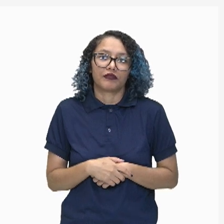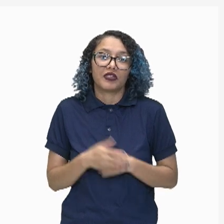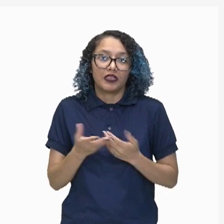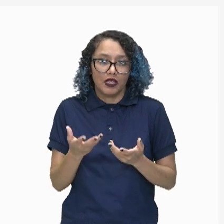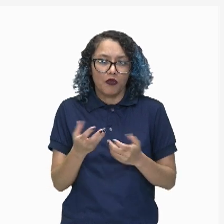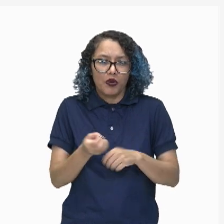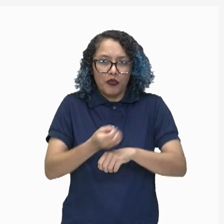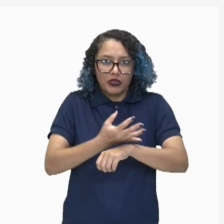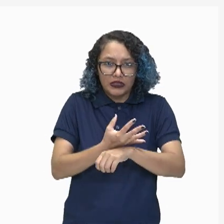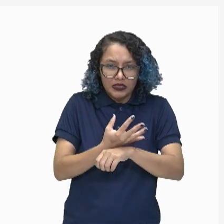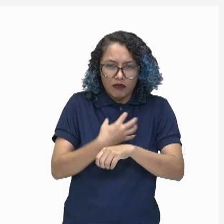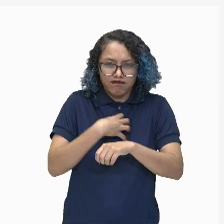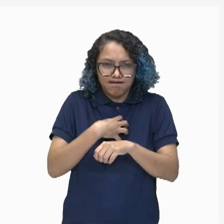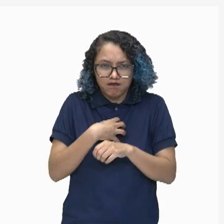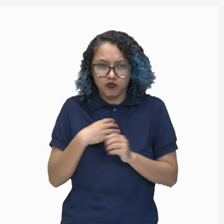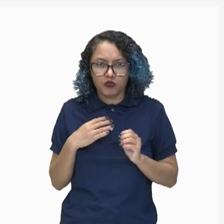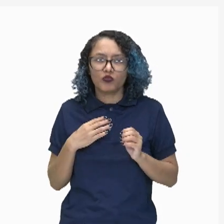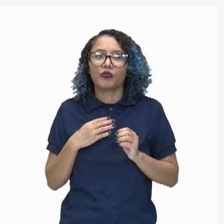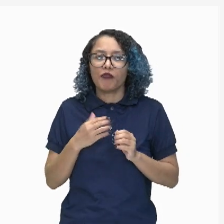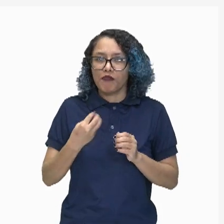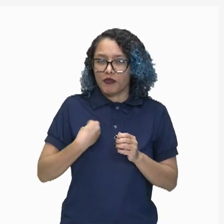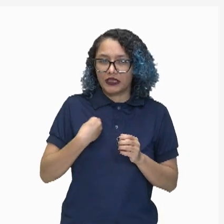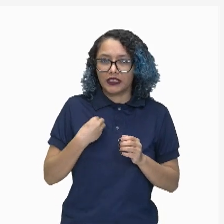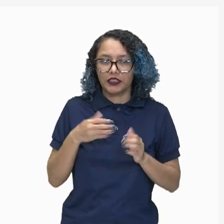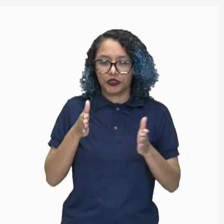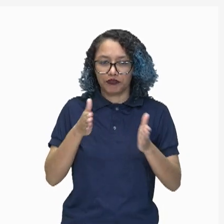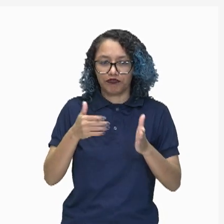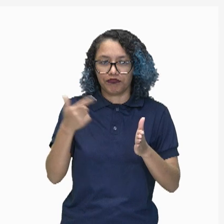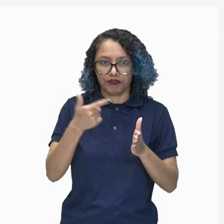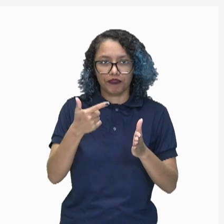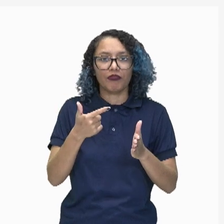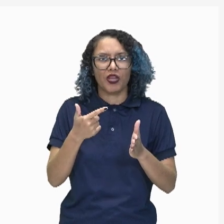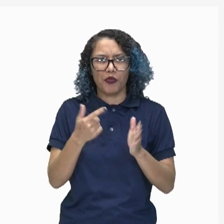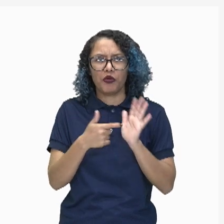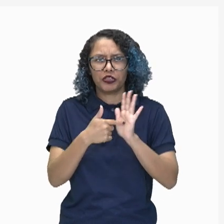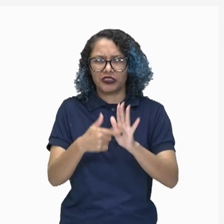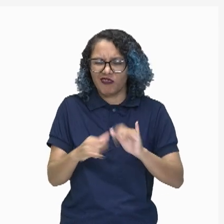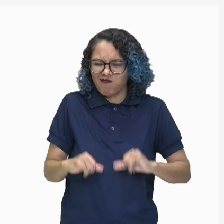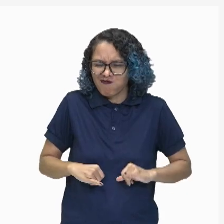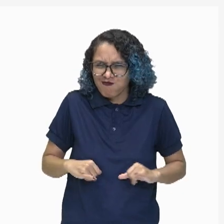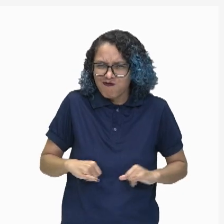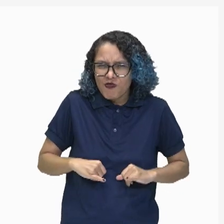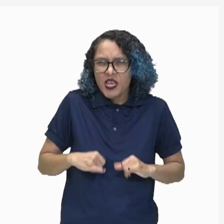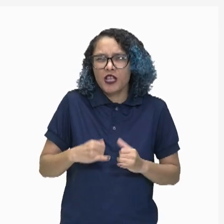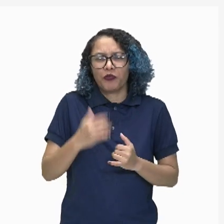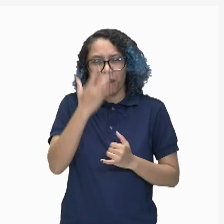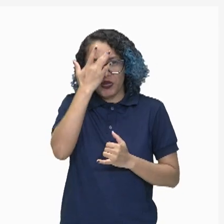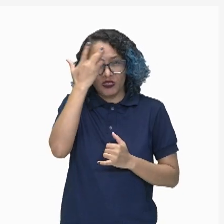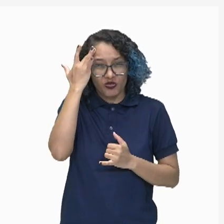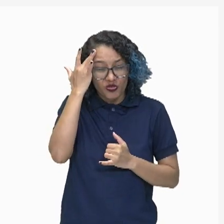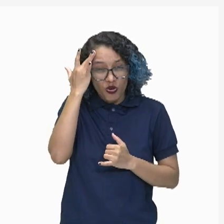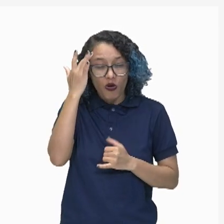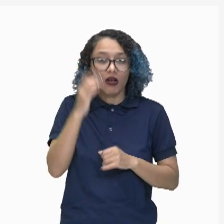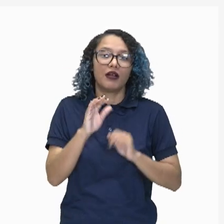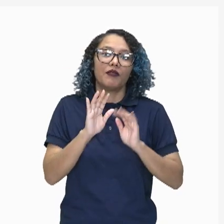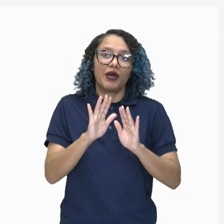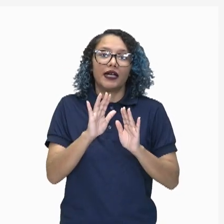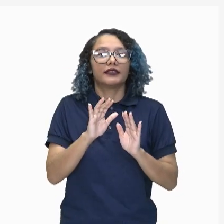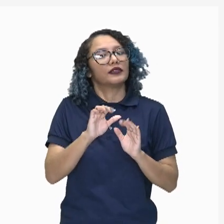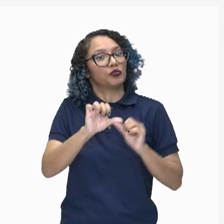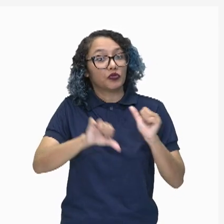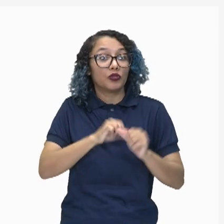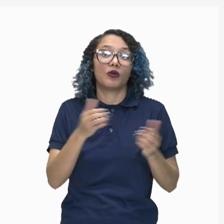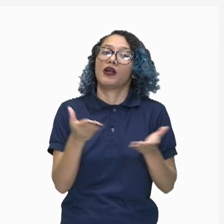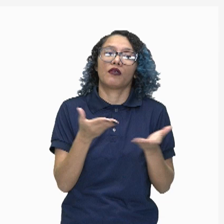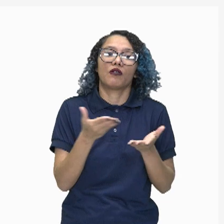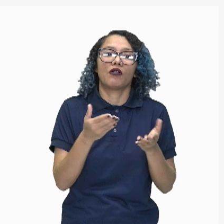em 30, até porque queria passar muito aquele sofrimento das pessoas, dos retirantes, foram substituídos por uma abordagem mais